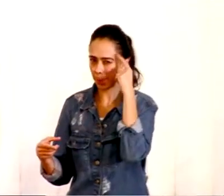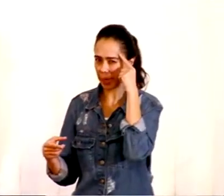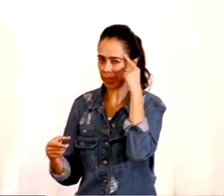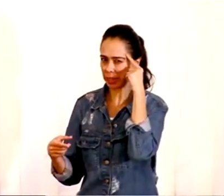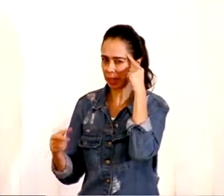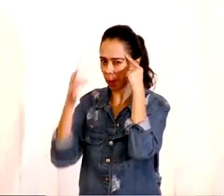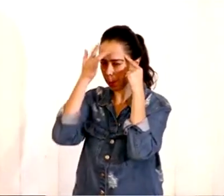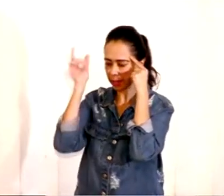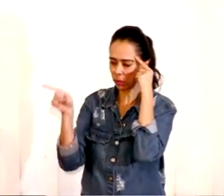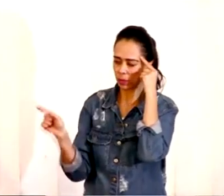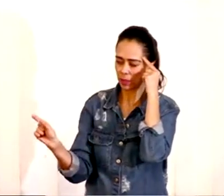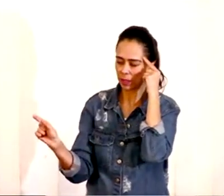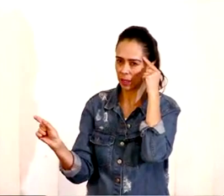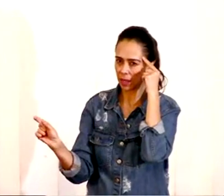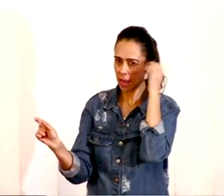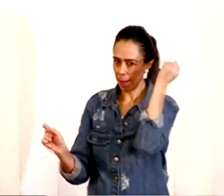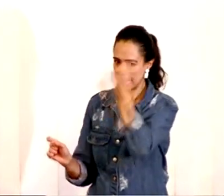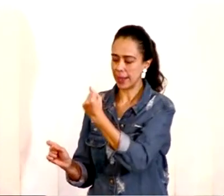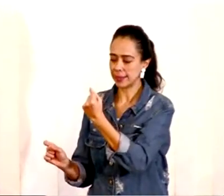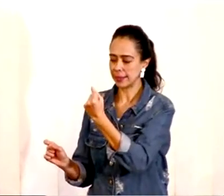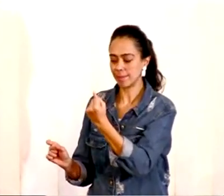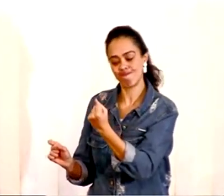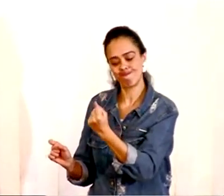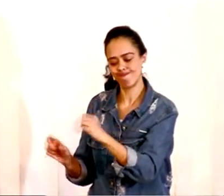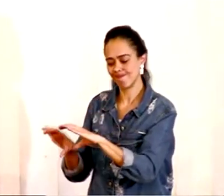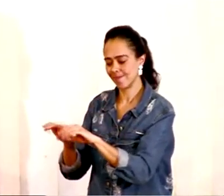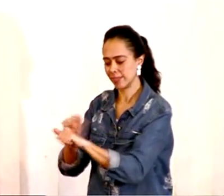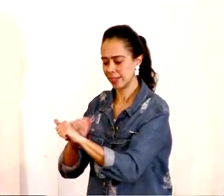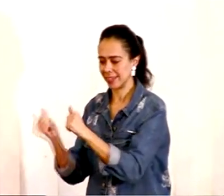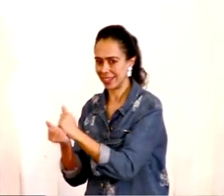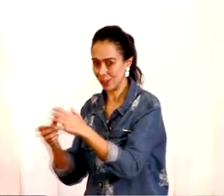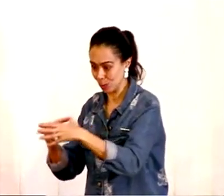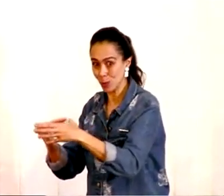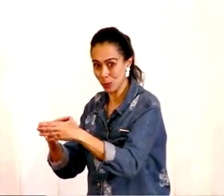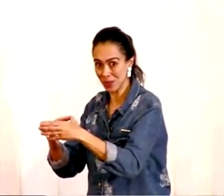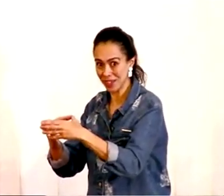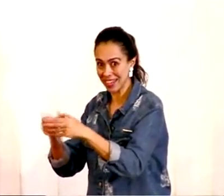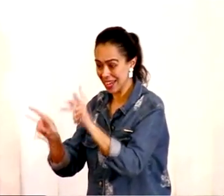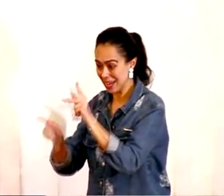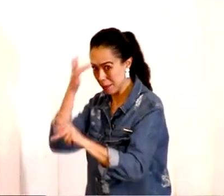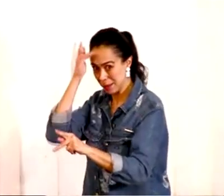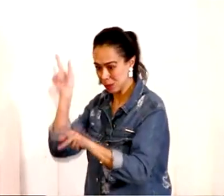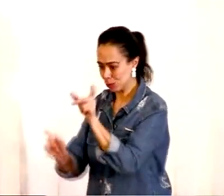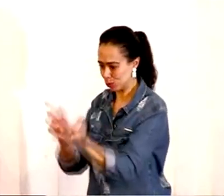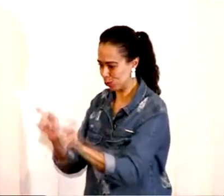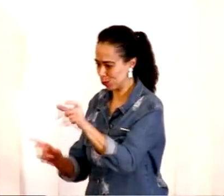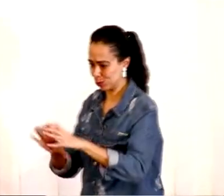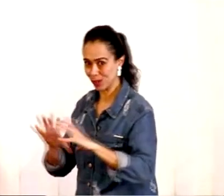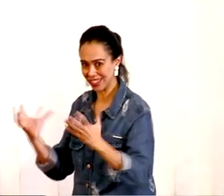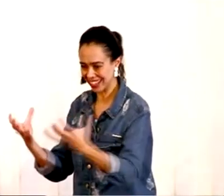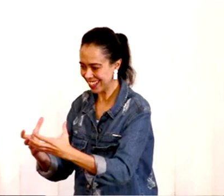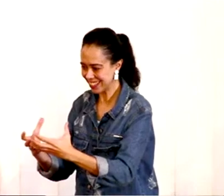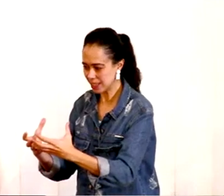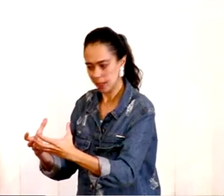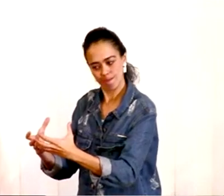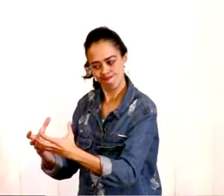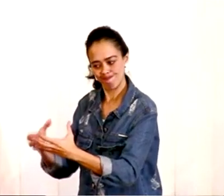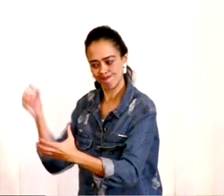não tenha testemunhas de tal assassinato. Ou seja, o que Caim fez, ele